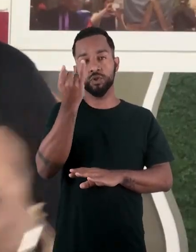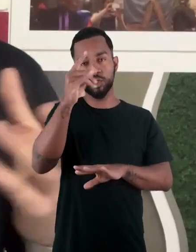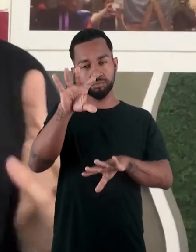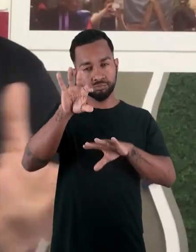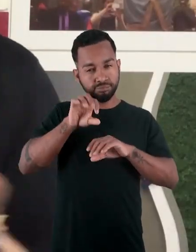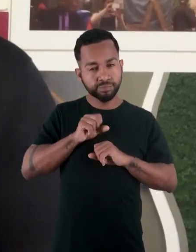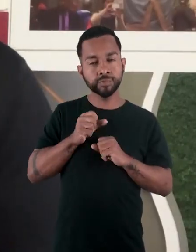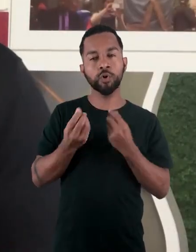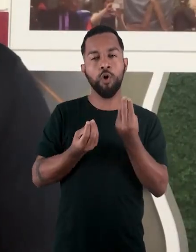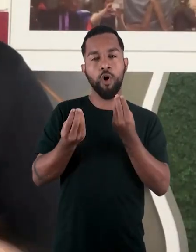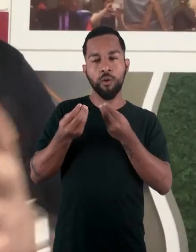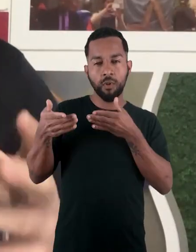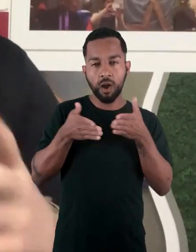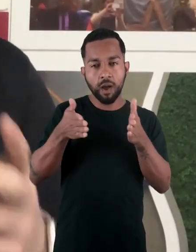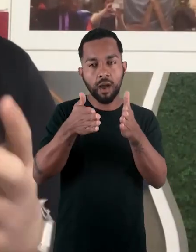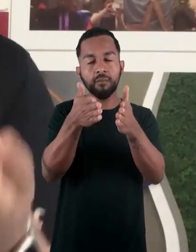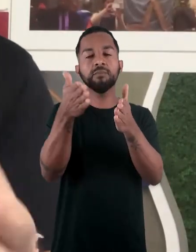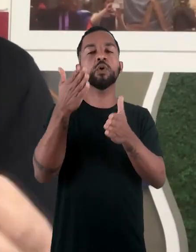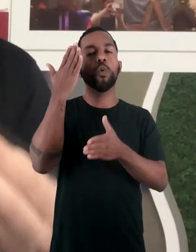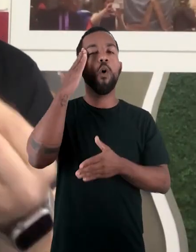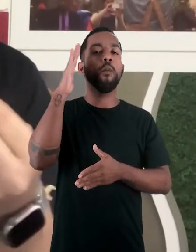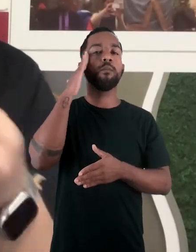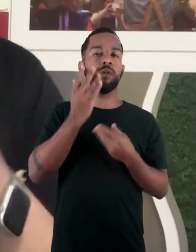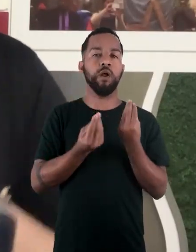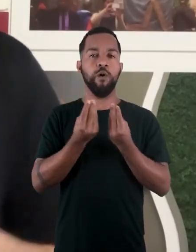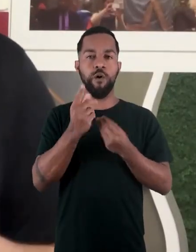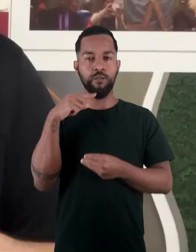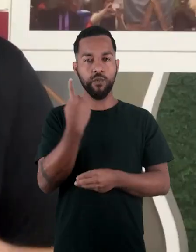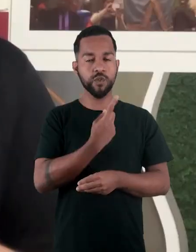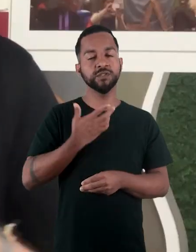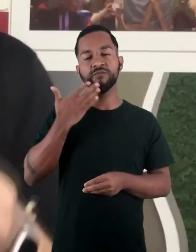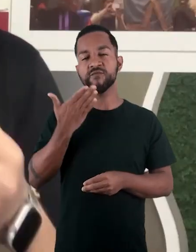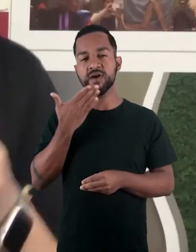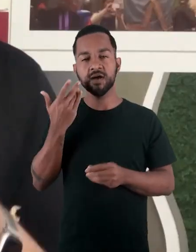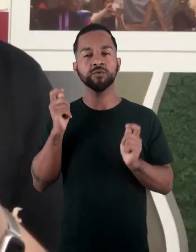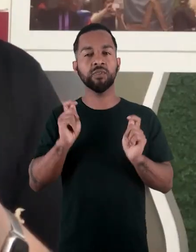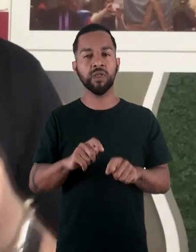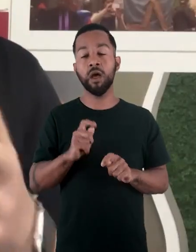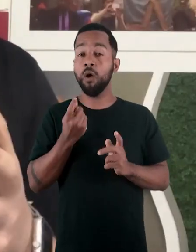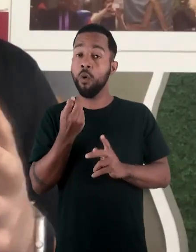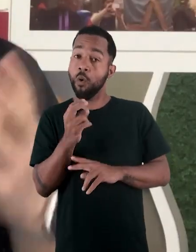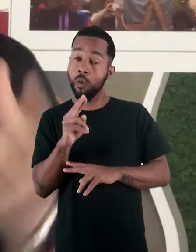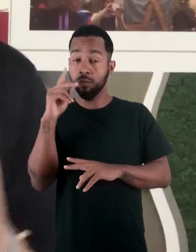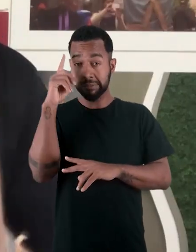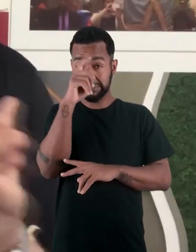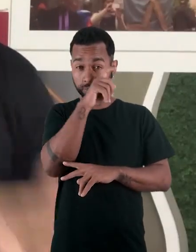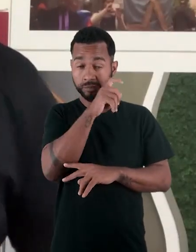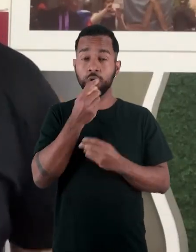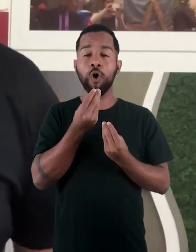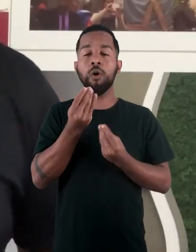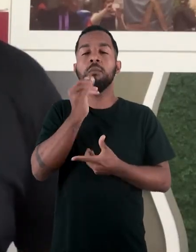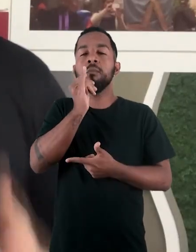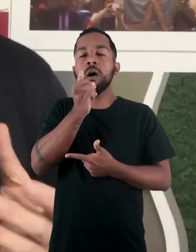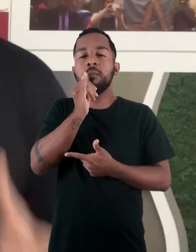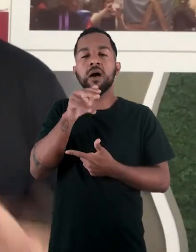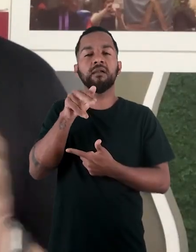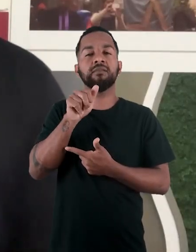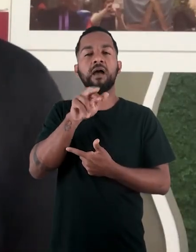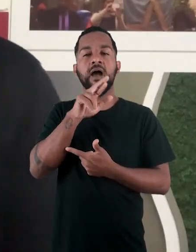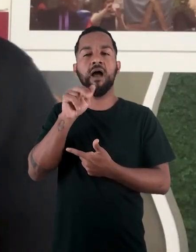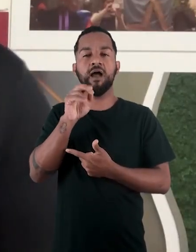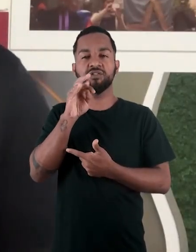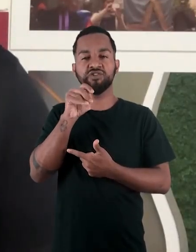ferramentas, utilize os caminhos, entenda o que você tem de facilidade ou de dificuldade, pensando em narrativa, pensando